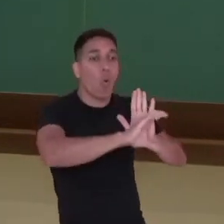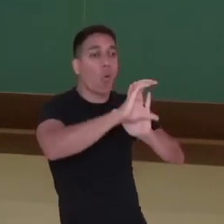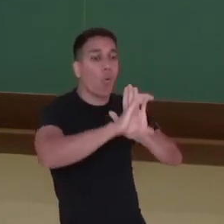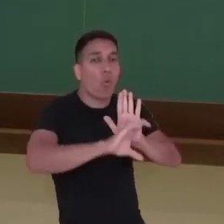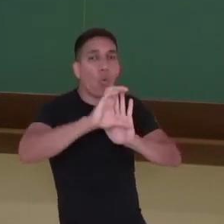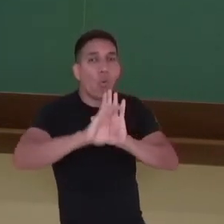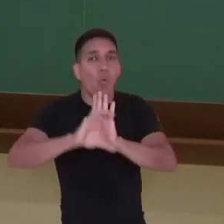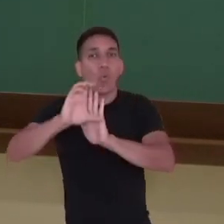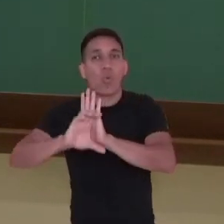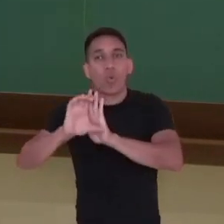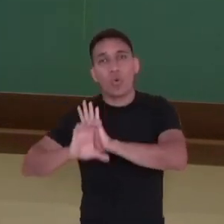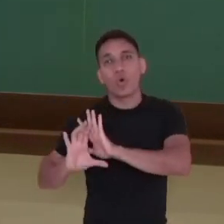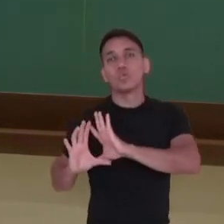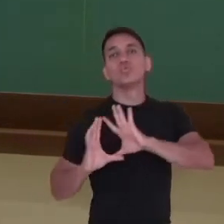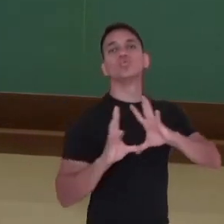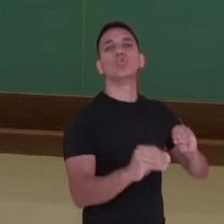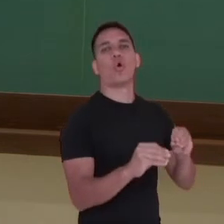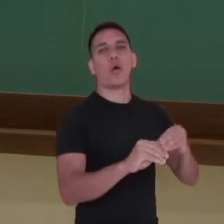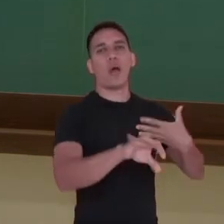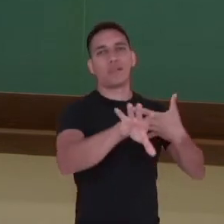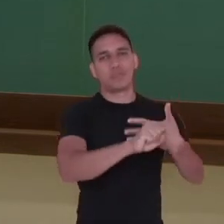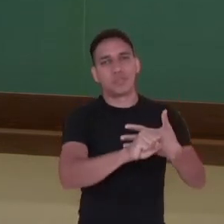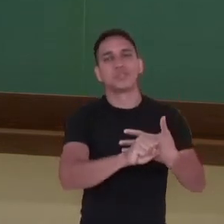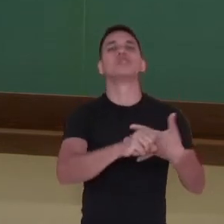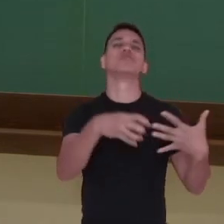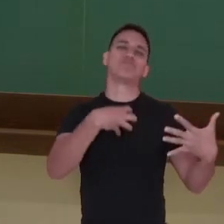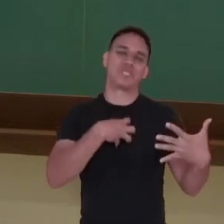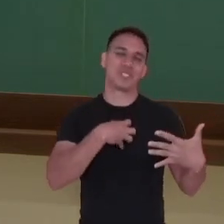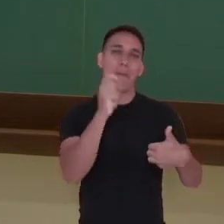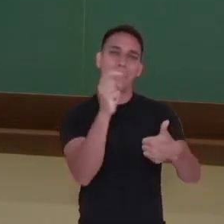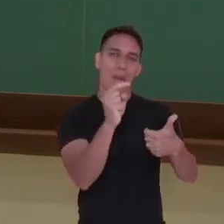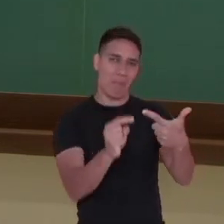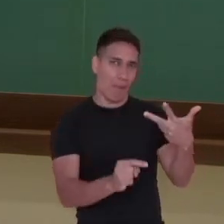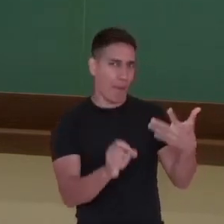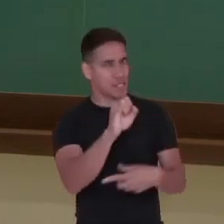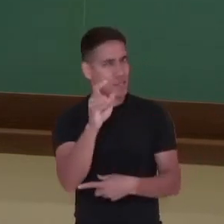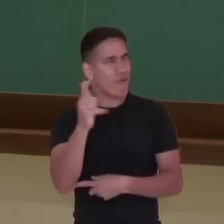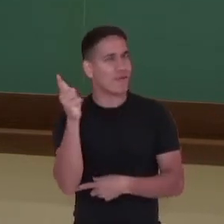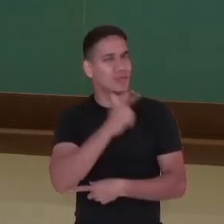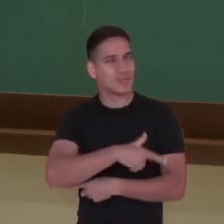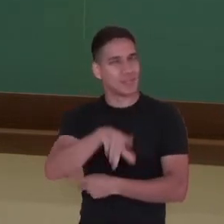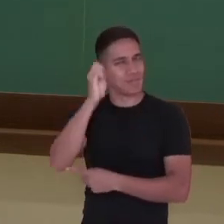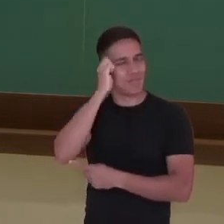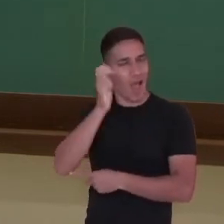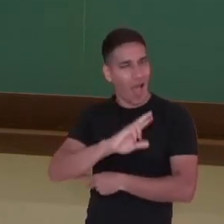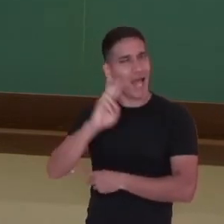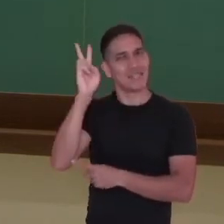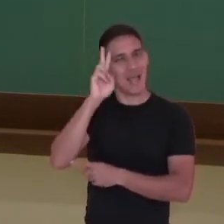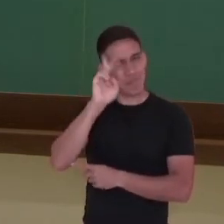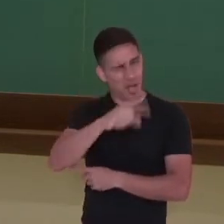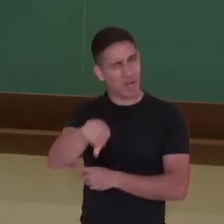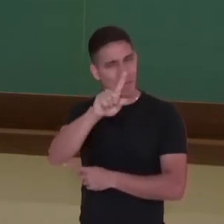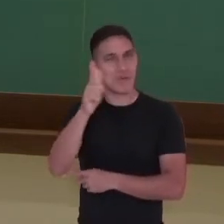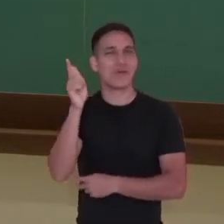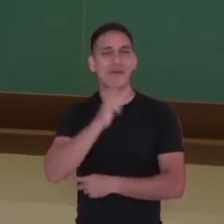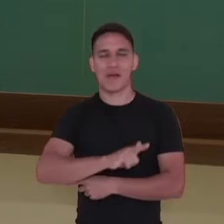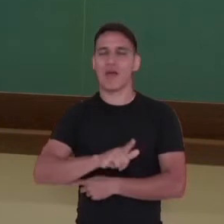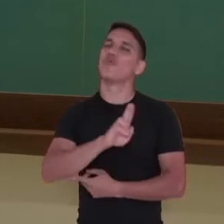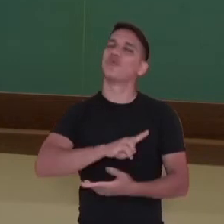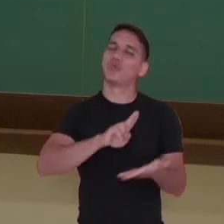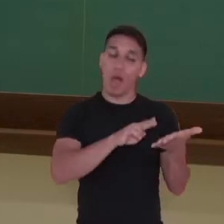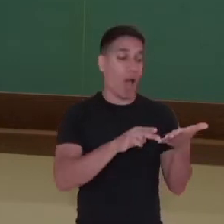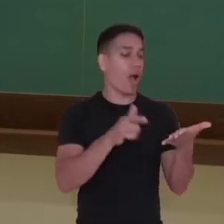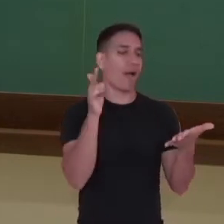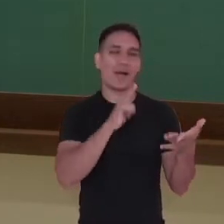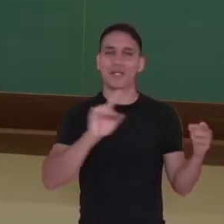com todos os sentidos e os seus respectivos órgãos. Se você foi espertinho, foi espertinha, você usou para responder